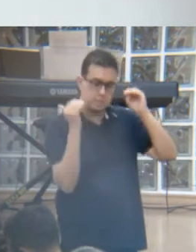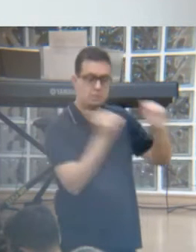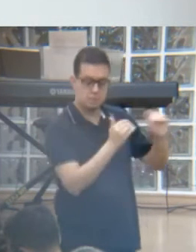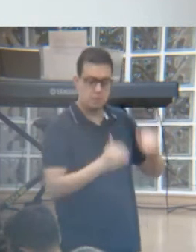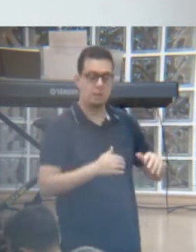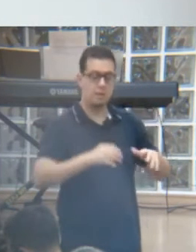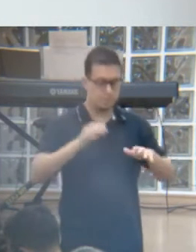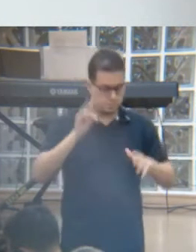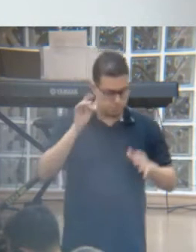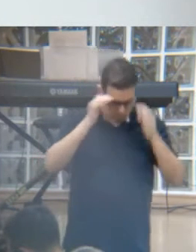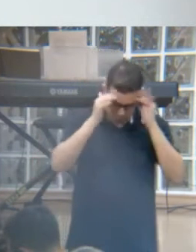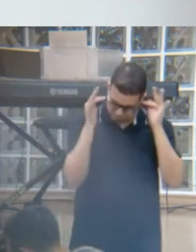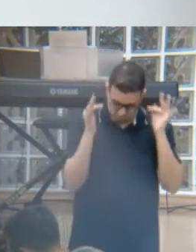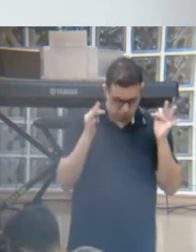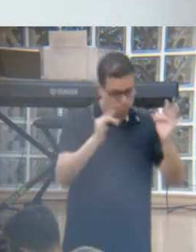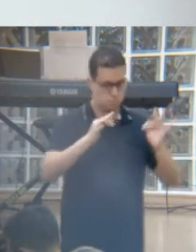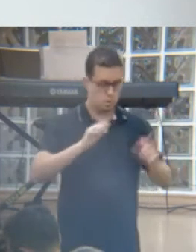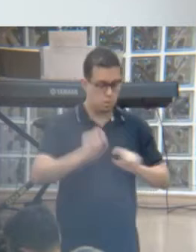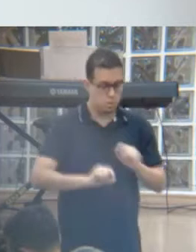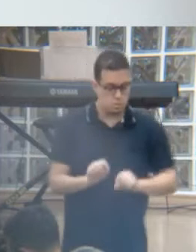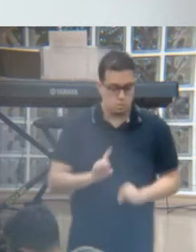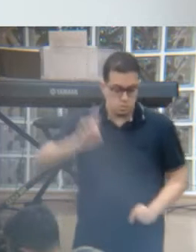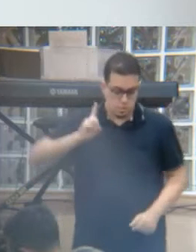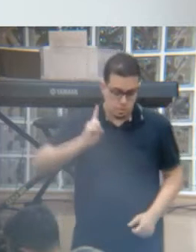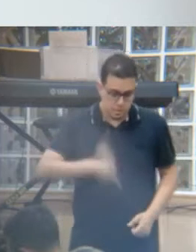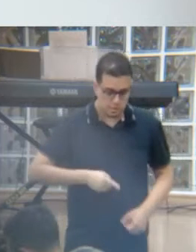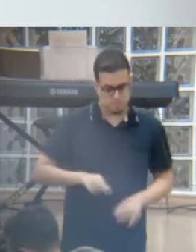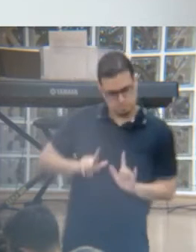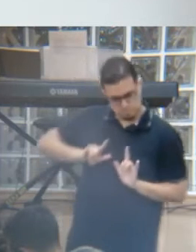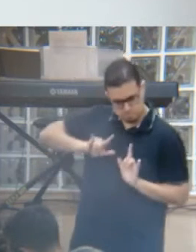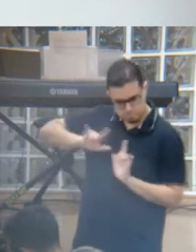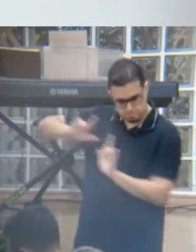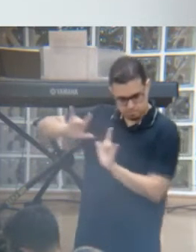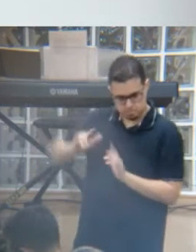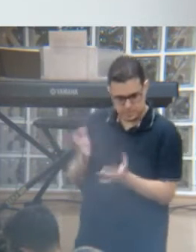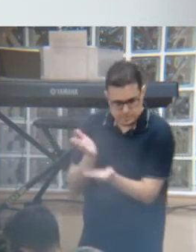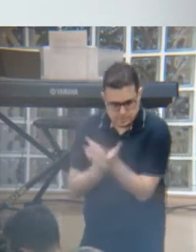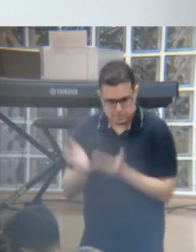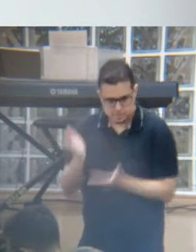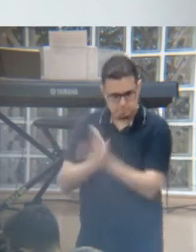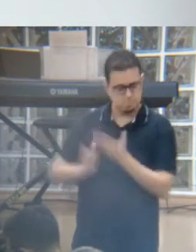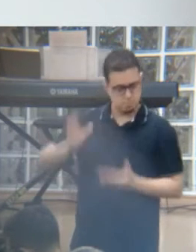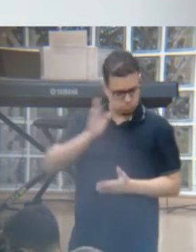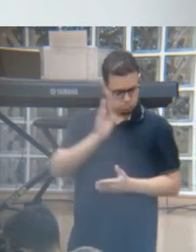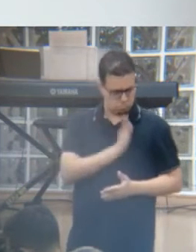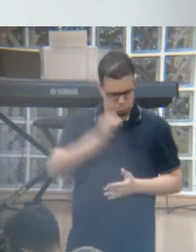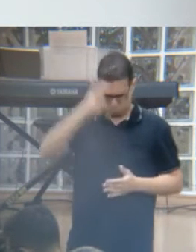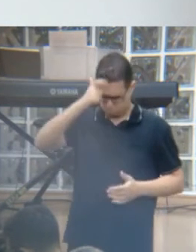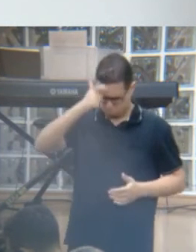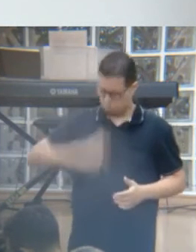de Deus, amando-o, servindo-o de todo o teu coração e de toda a tua